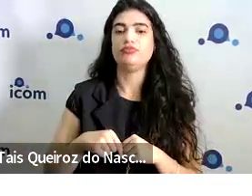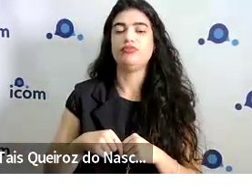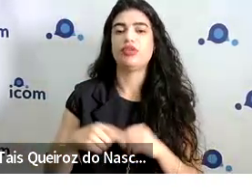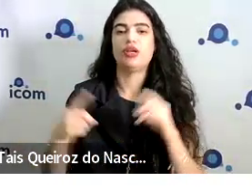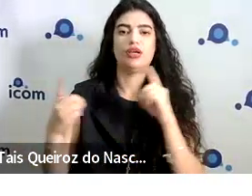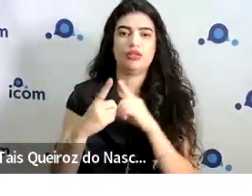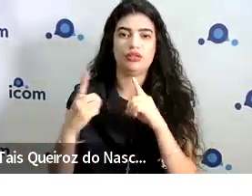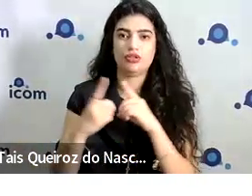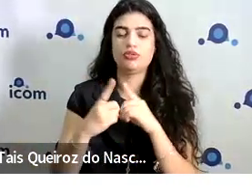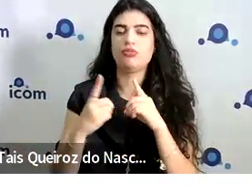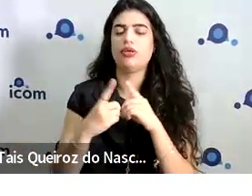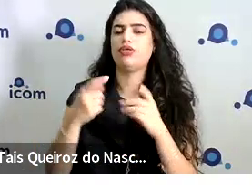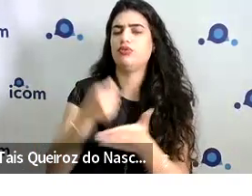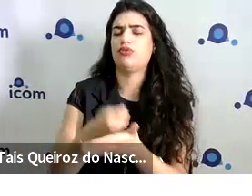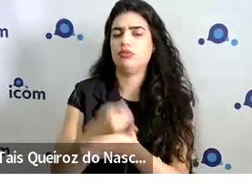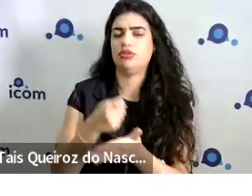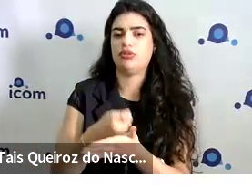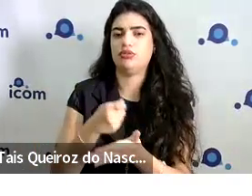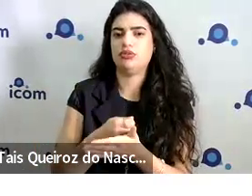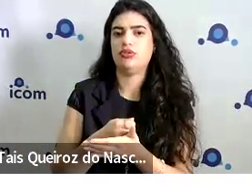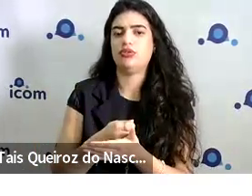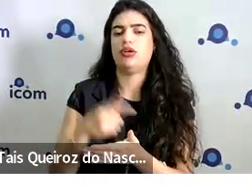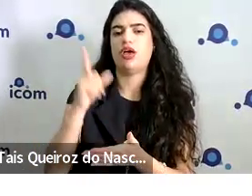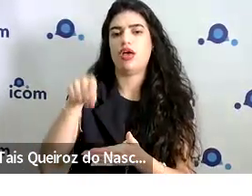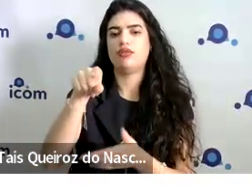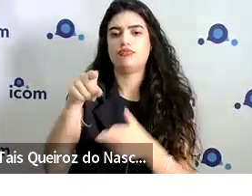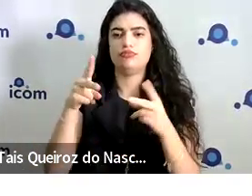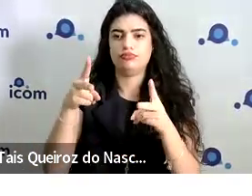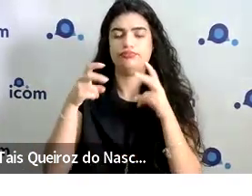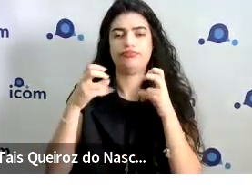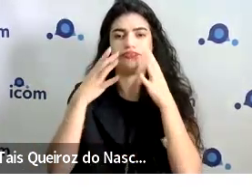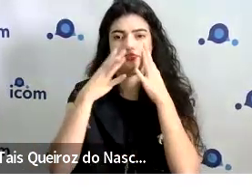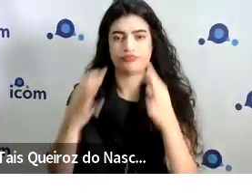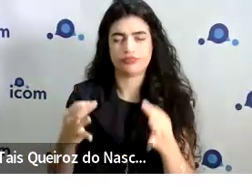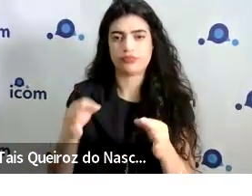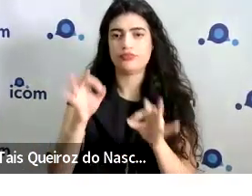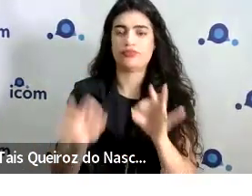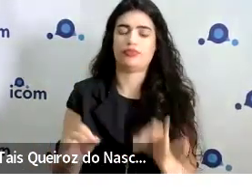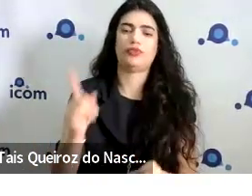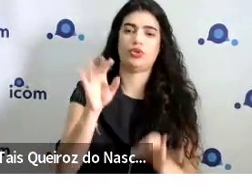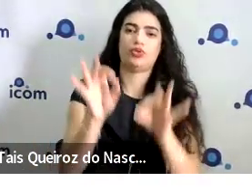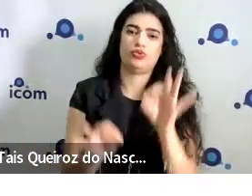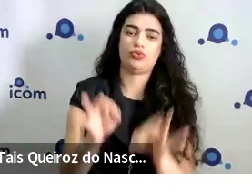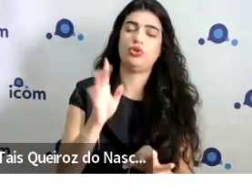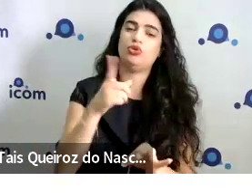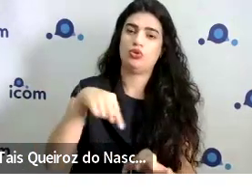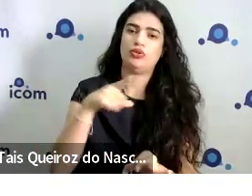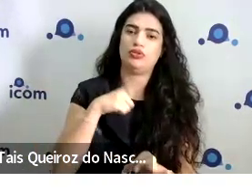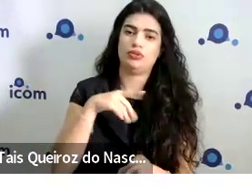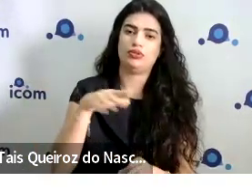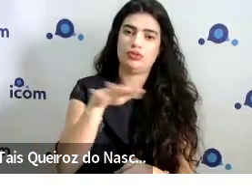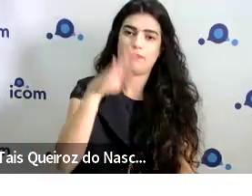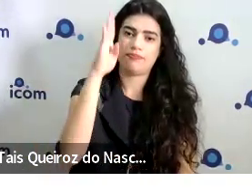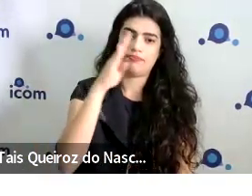dessas obrigações acessórias. E é nesse ponto que eu começo a chamar a atenção da incerteza tributária. Nós temos um ambiente no Brasil, como